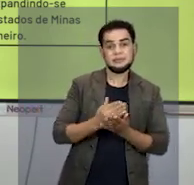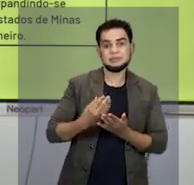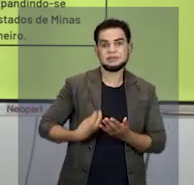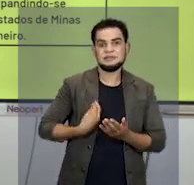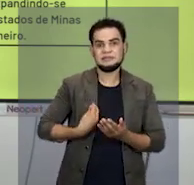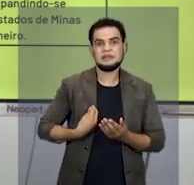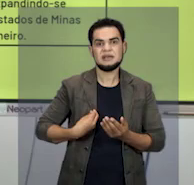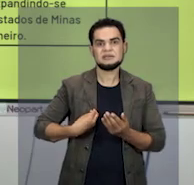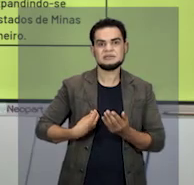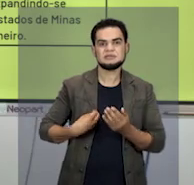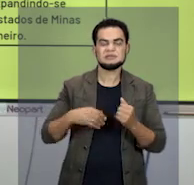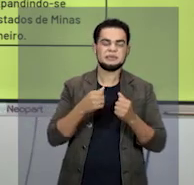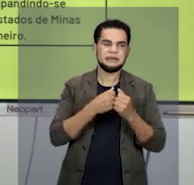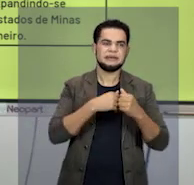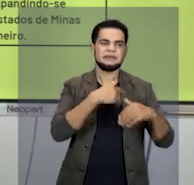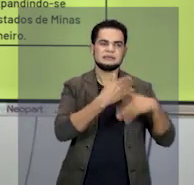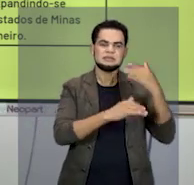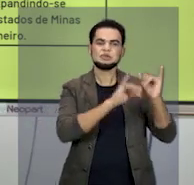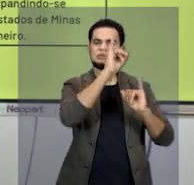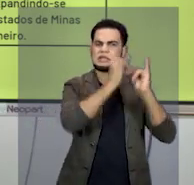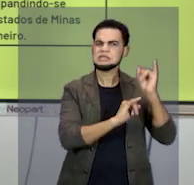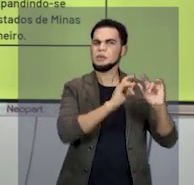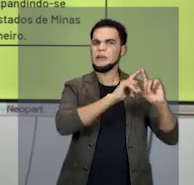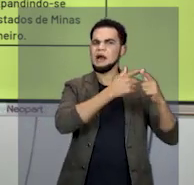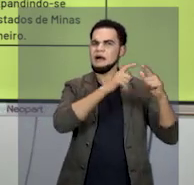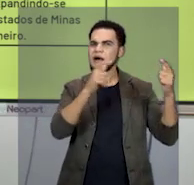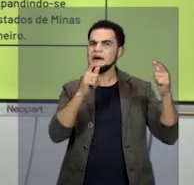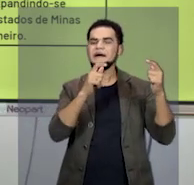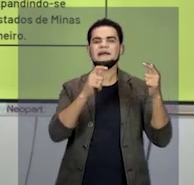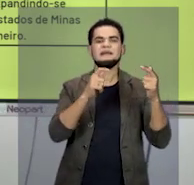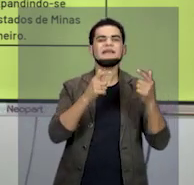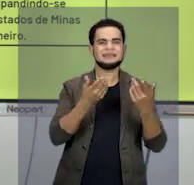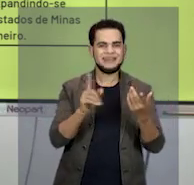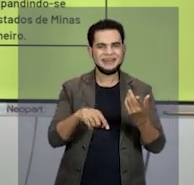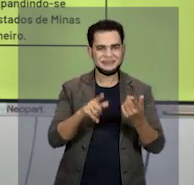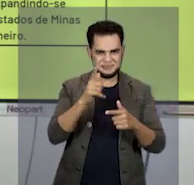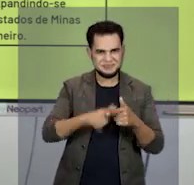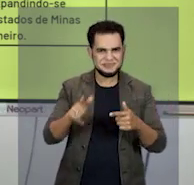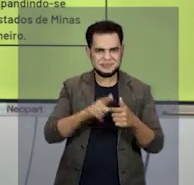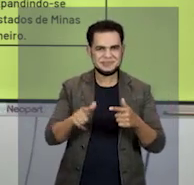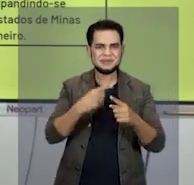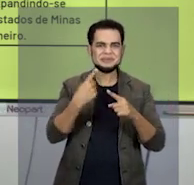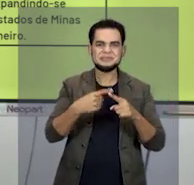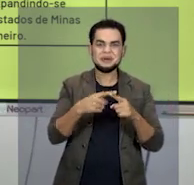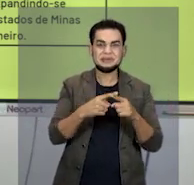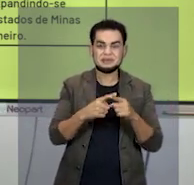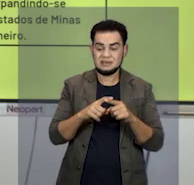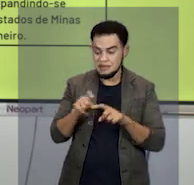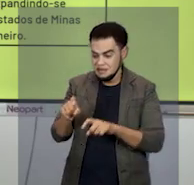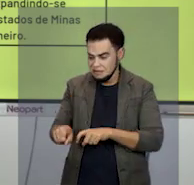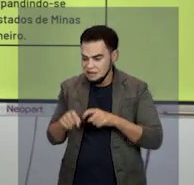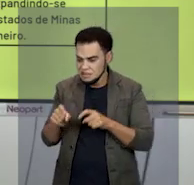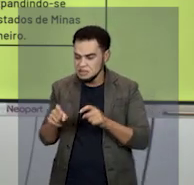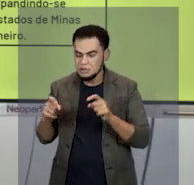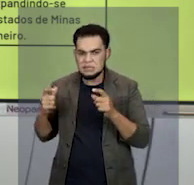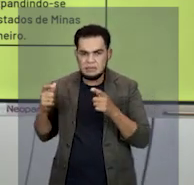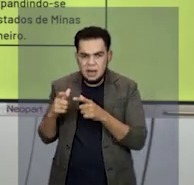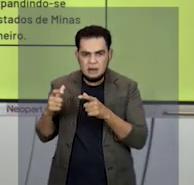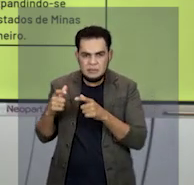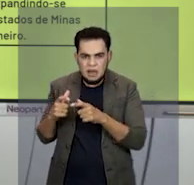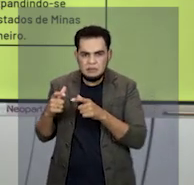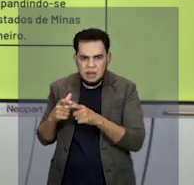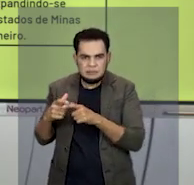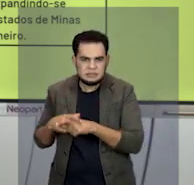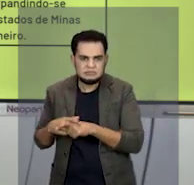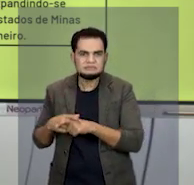campo, né, esses ciclos econômicos também, essa problemática, né, desse pequeno produtor, também houve aí um